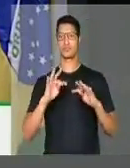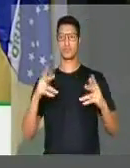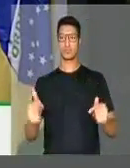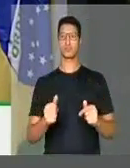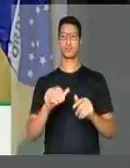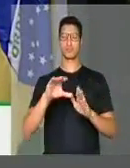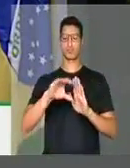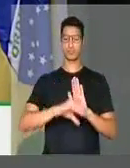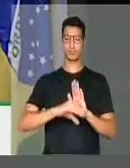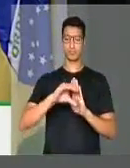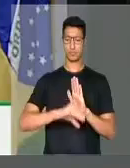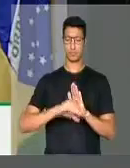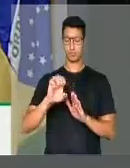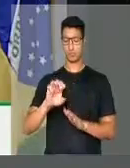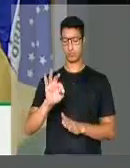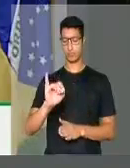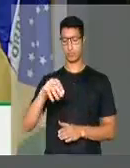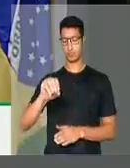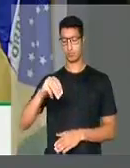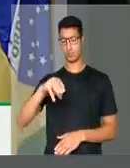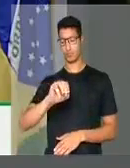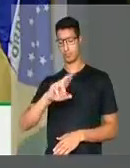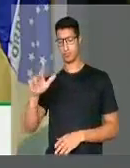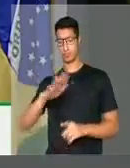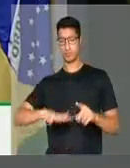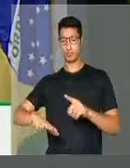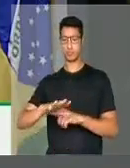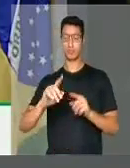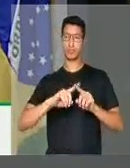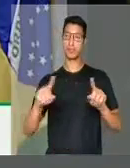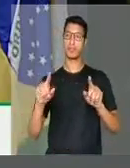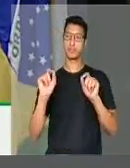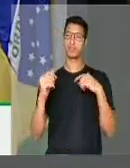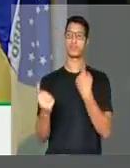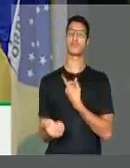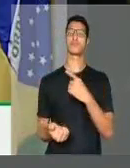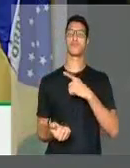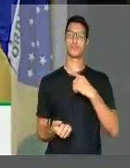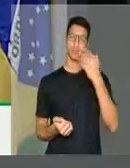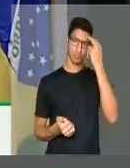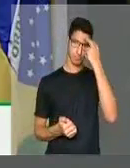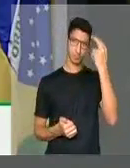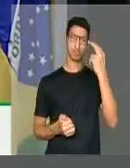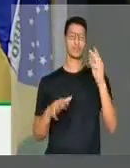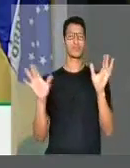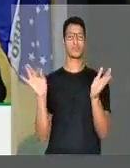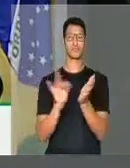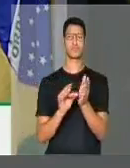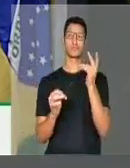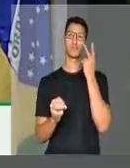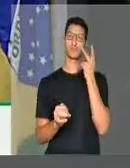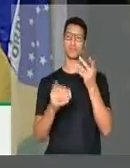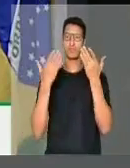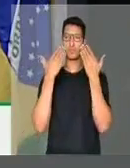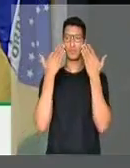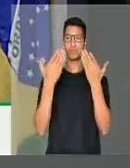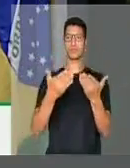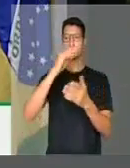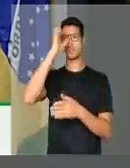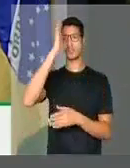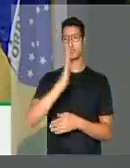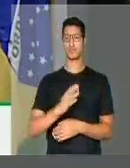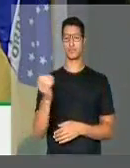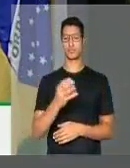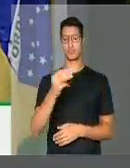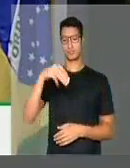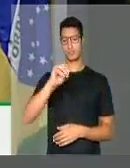com todos os conceitos éticos e morais da sociedade, mas que nós temos maturidade suficiente para apresentar ao